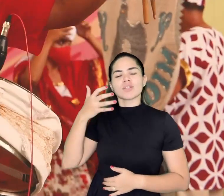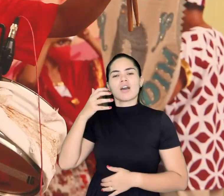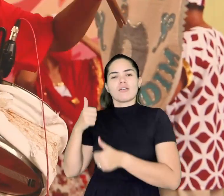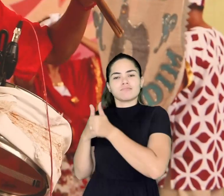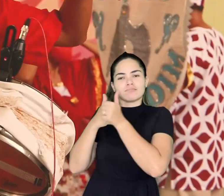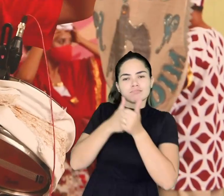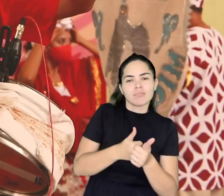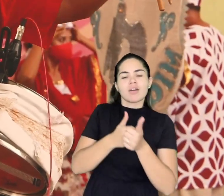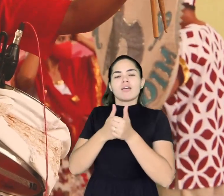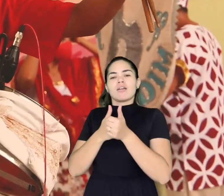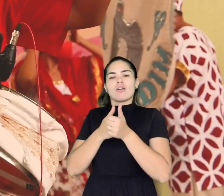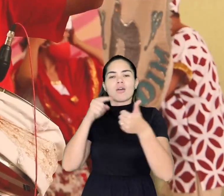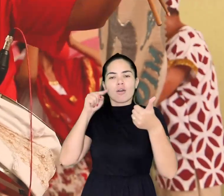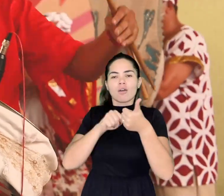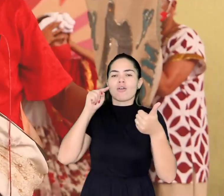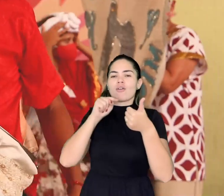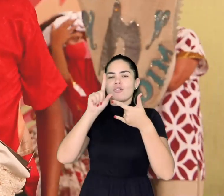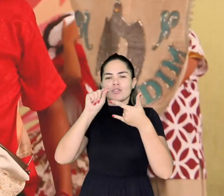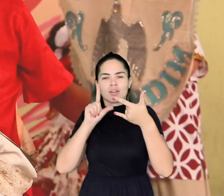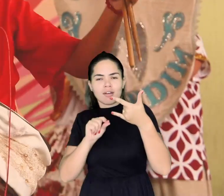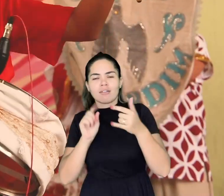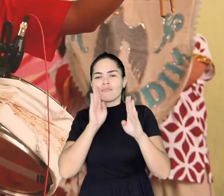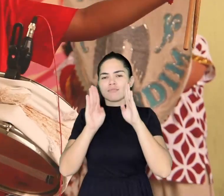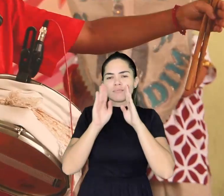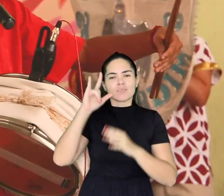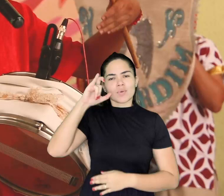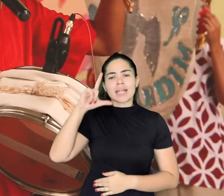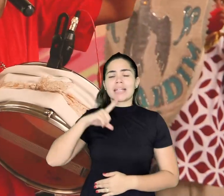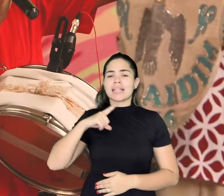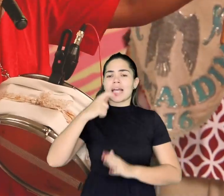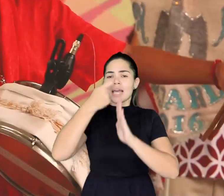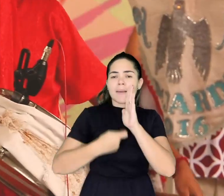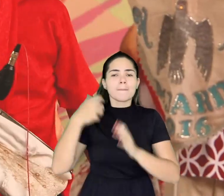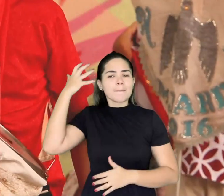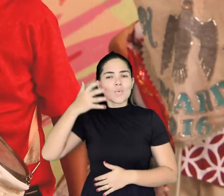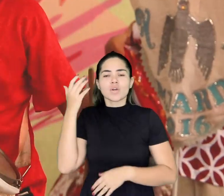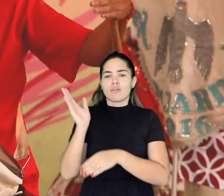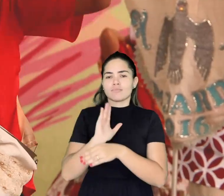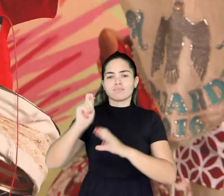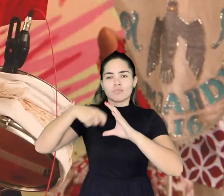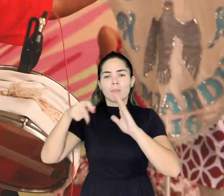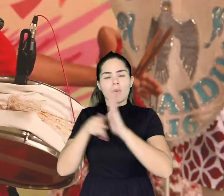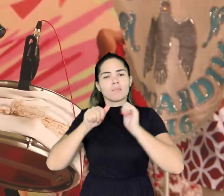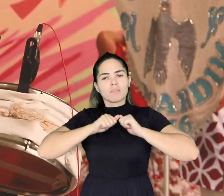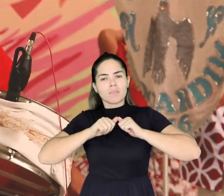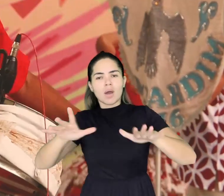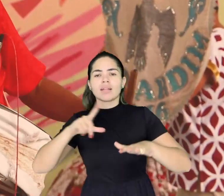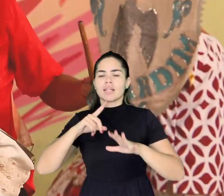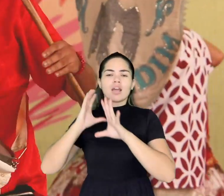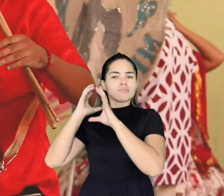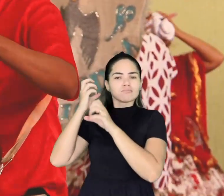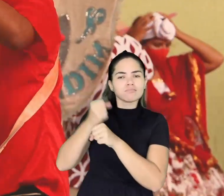Para seguir a gente, nosso YouTube, Facebook, Instagram, porque lá tem as letras, né? Tem os clipes das músicas, tem toda a